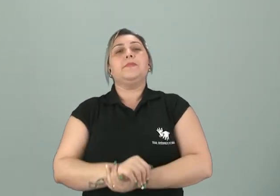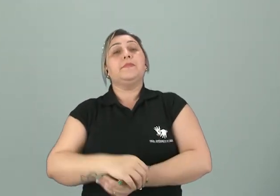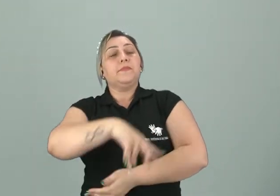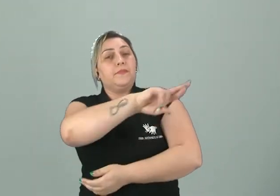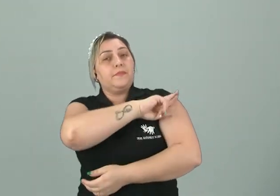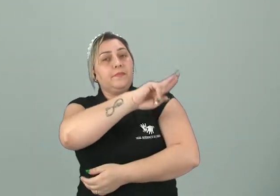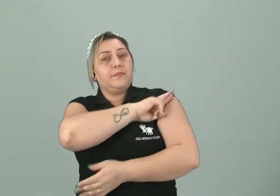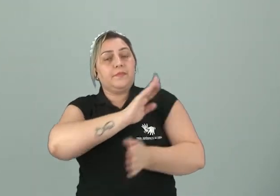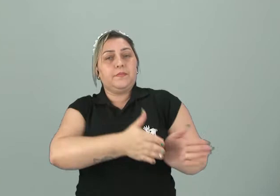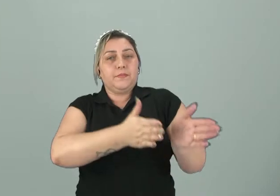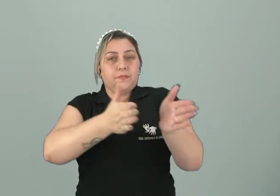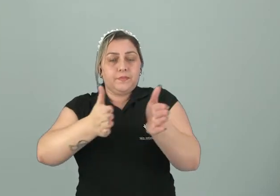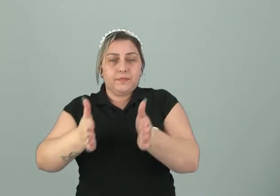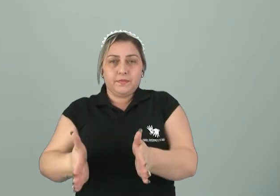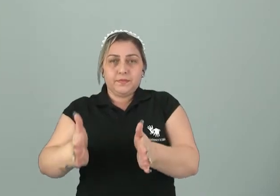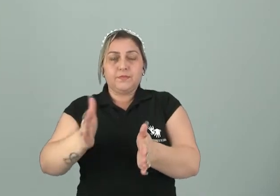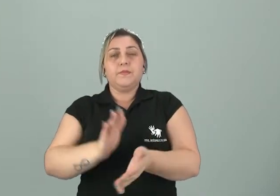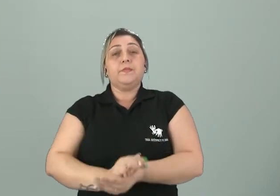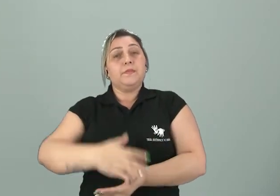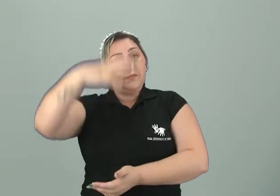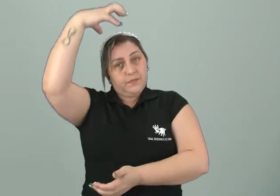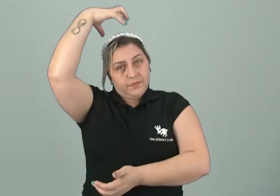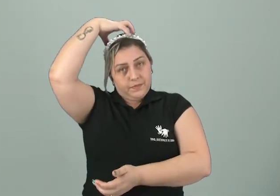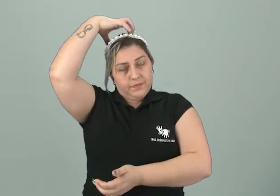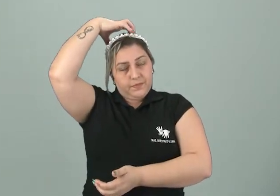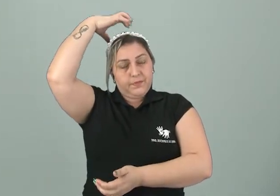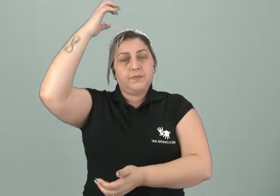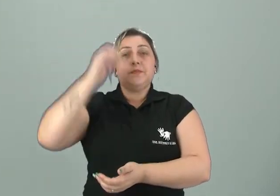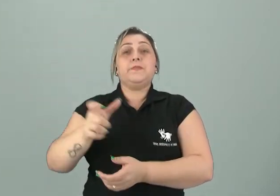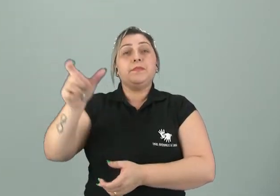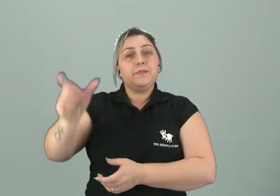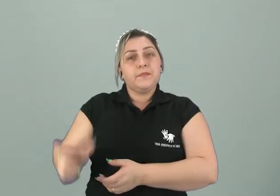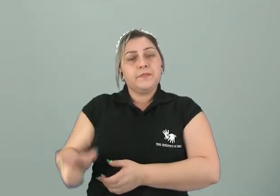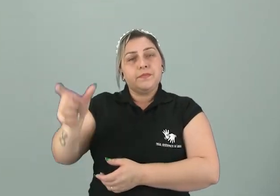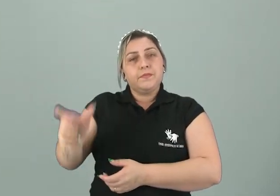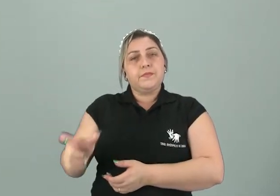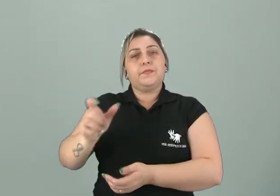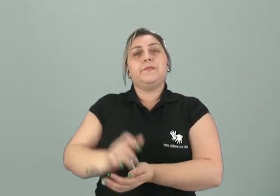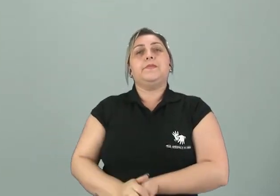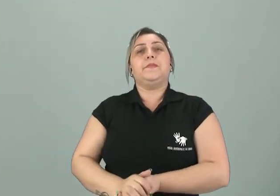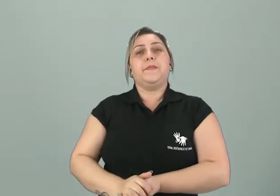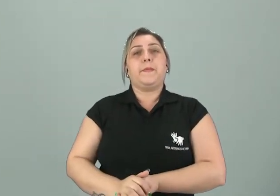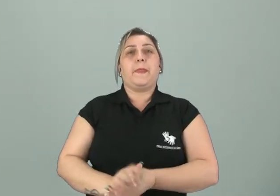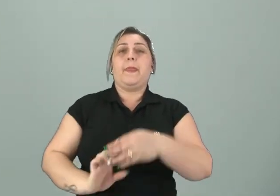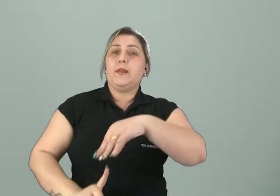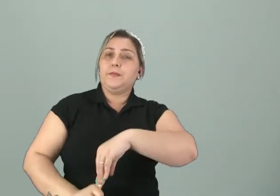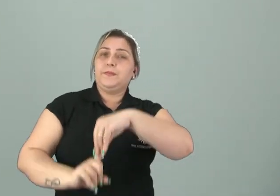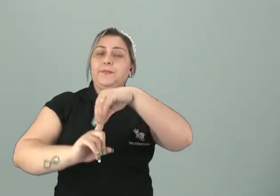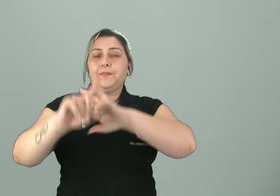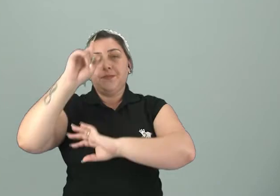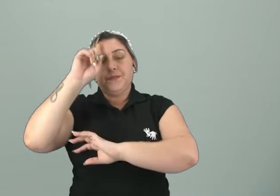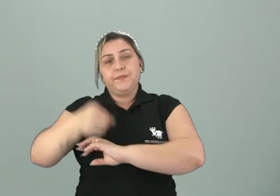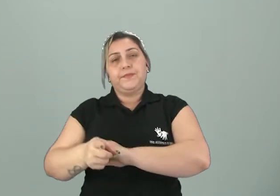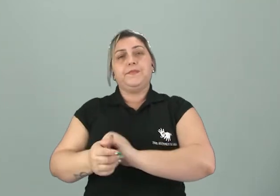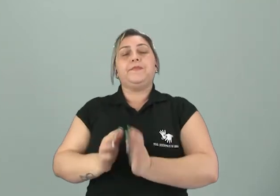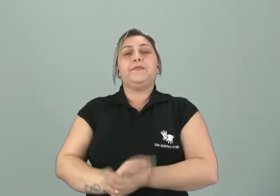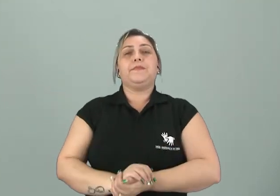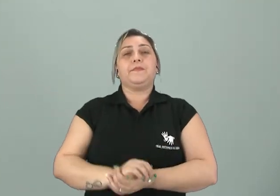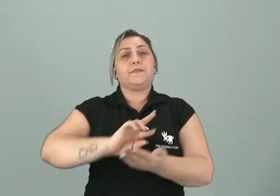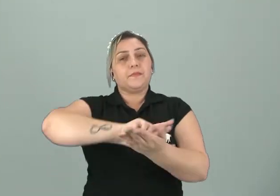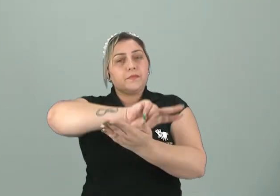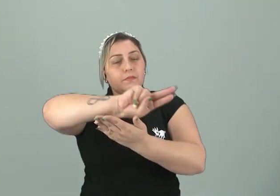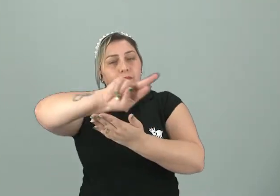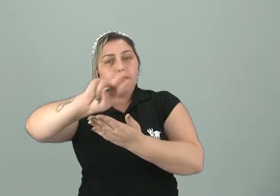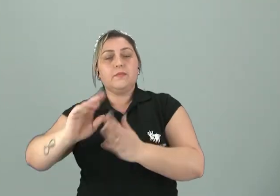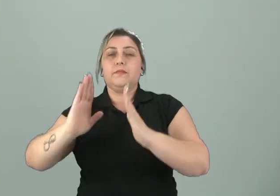Estado, que era representado nesse período pelo rei, certo? A figura do rei era a figura do poder centralizador. Então,